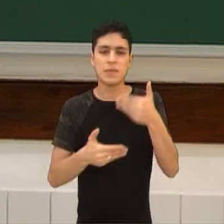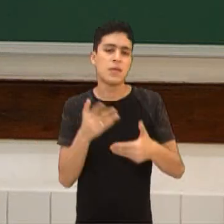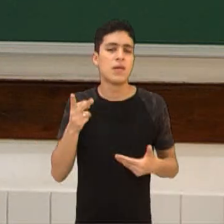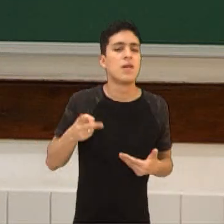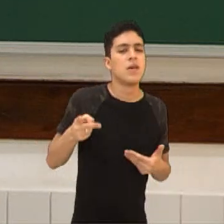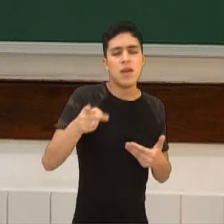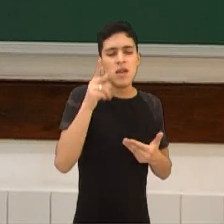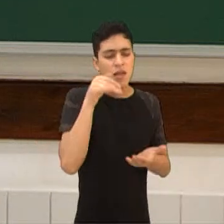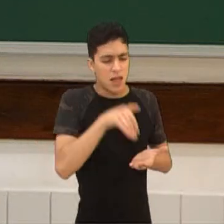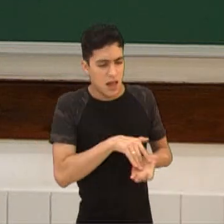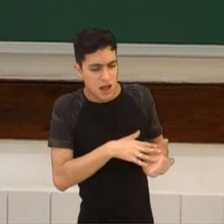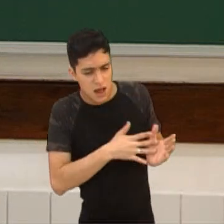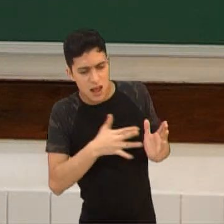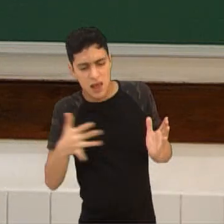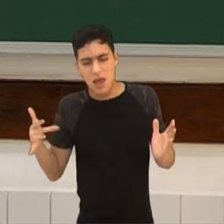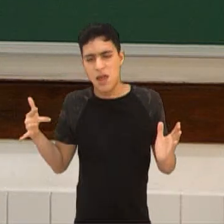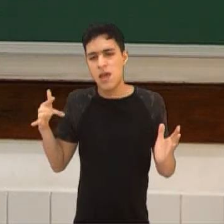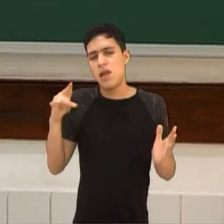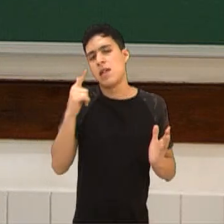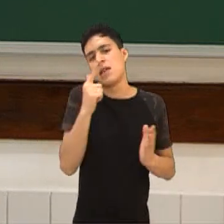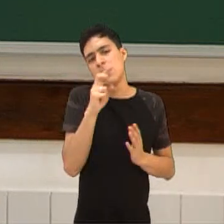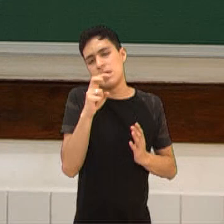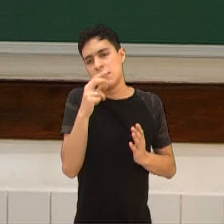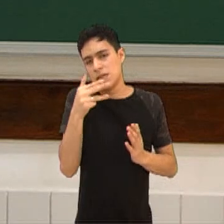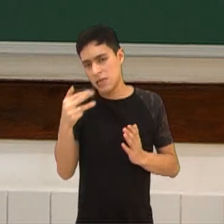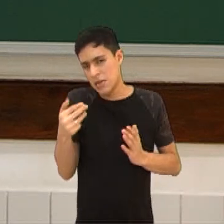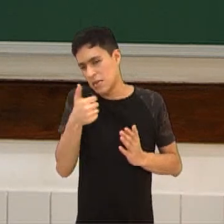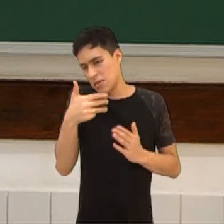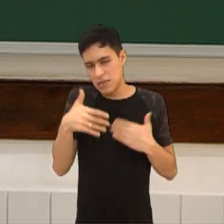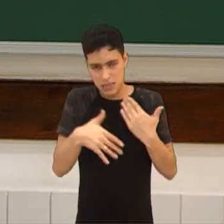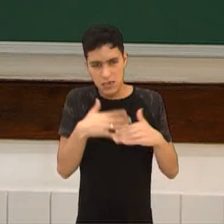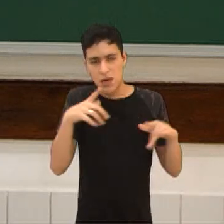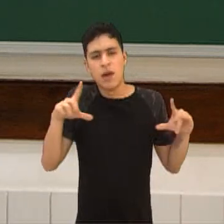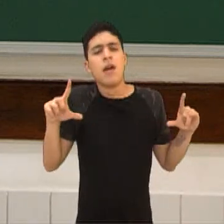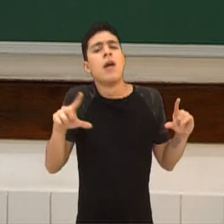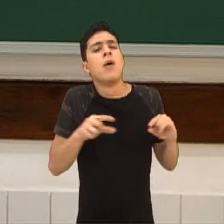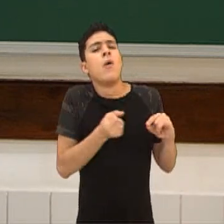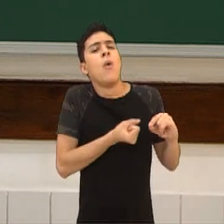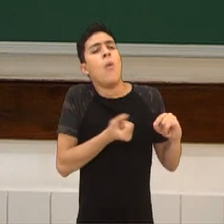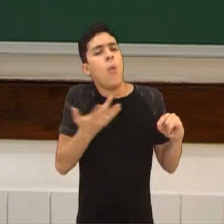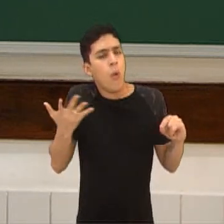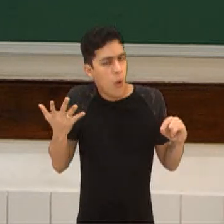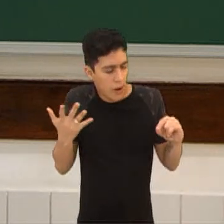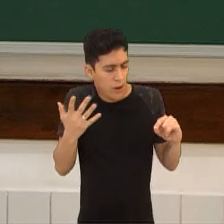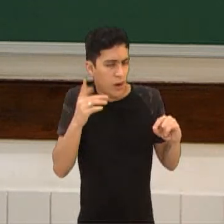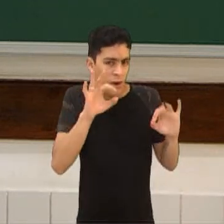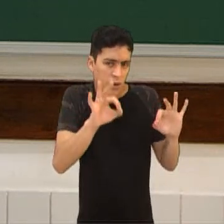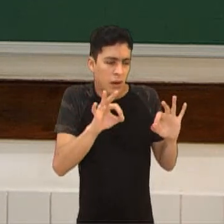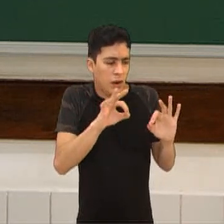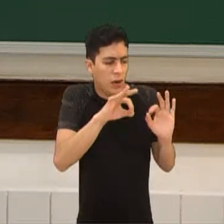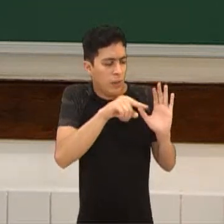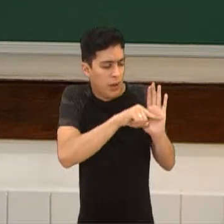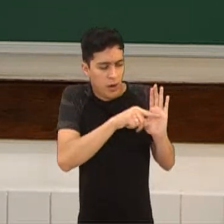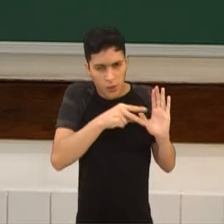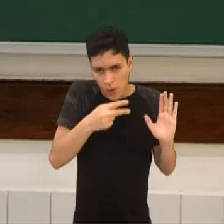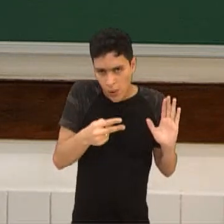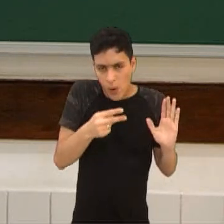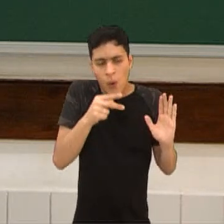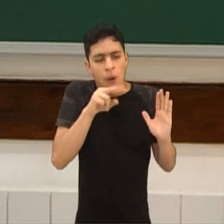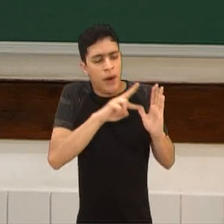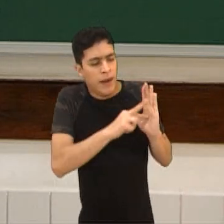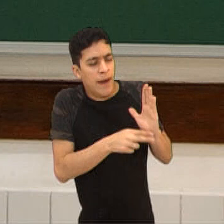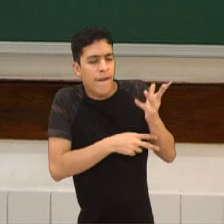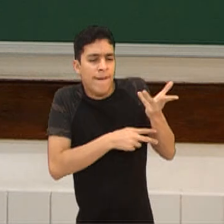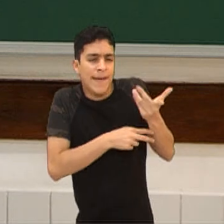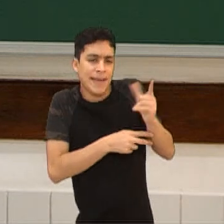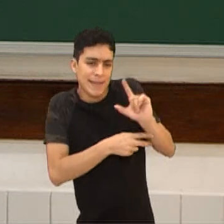poderia fazer essa sequência, 15, 13, 11. Está diminuindo quanto? Está diminuindo 2. Ele está caindo